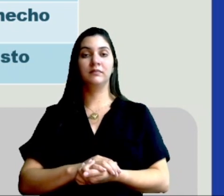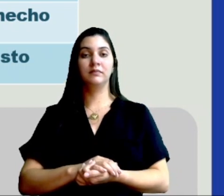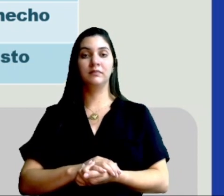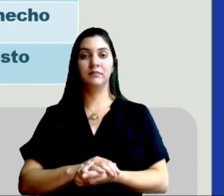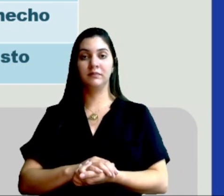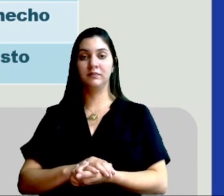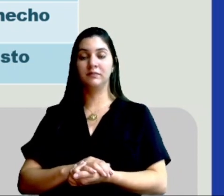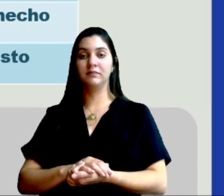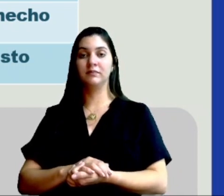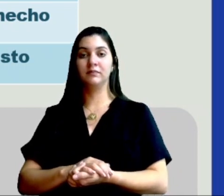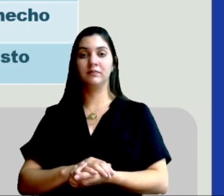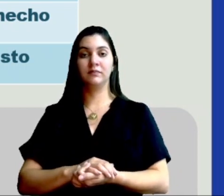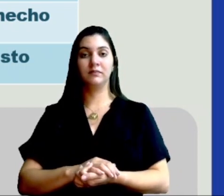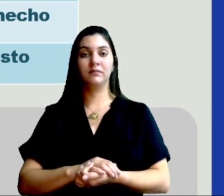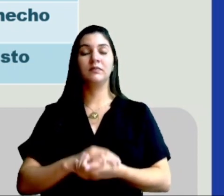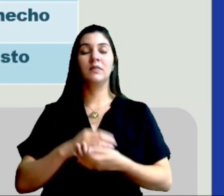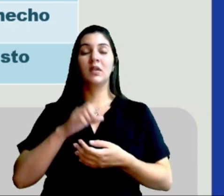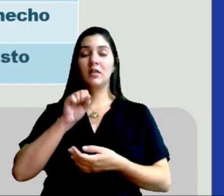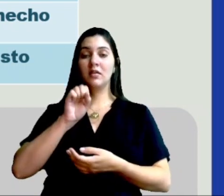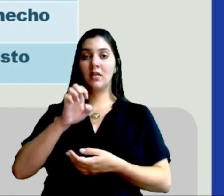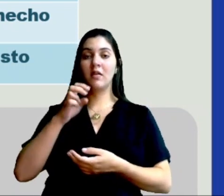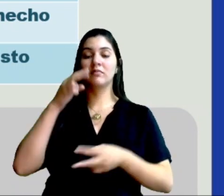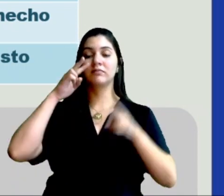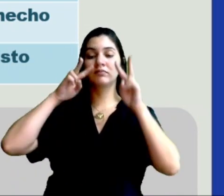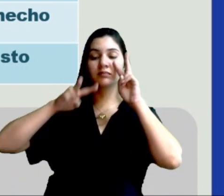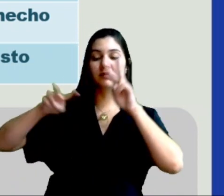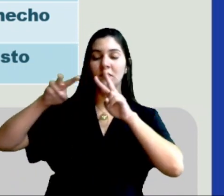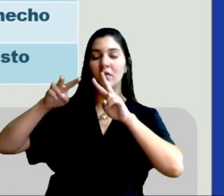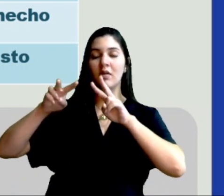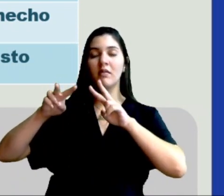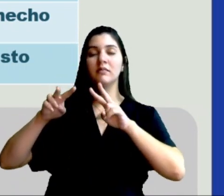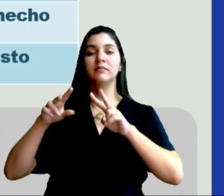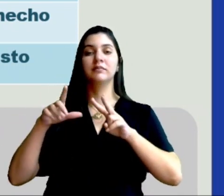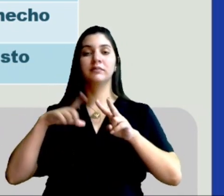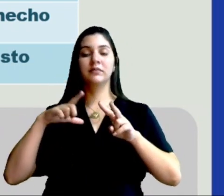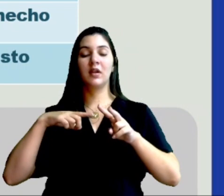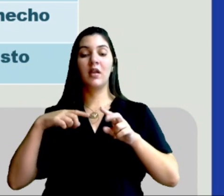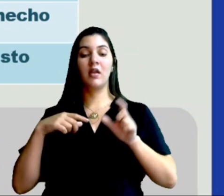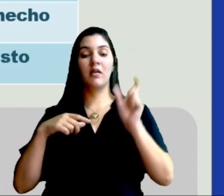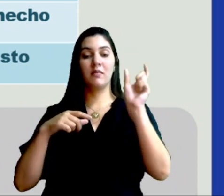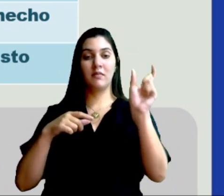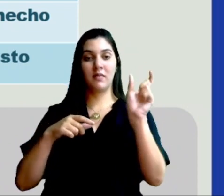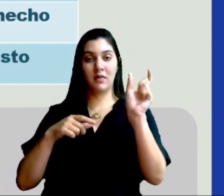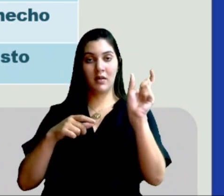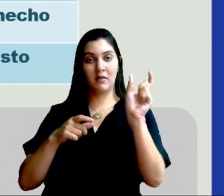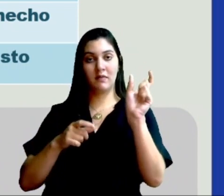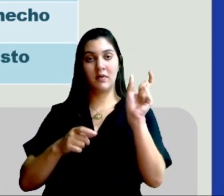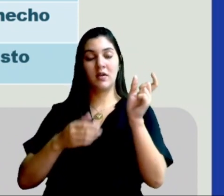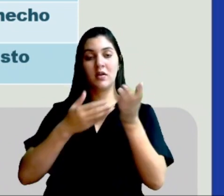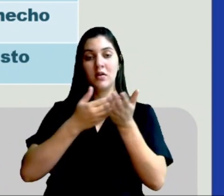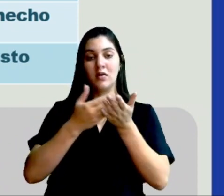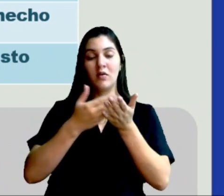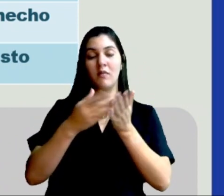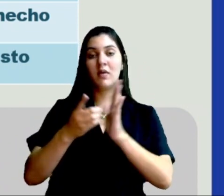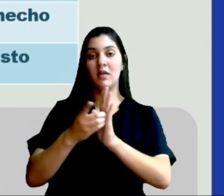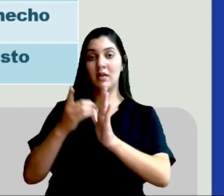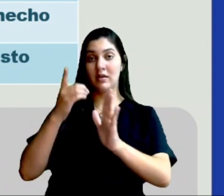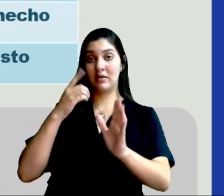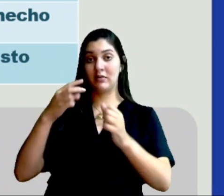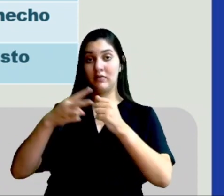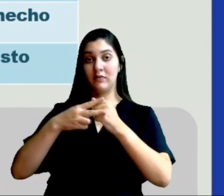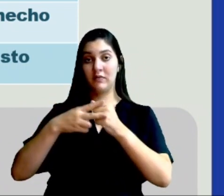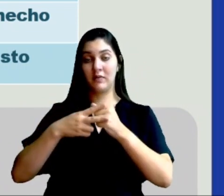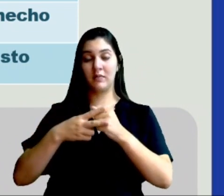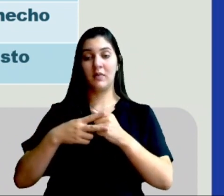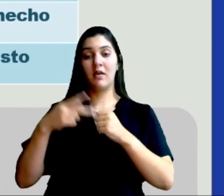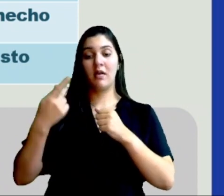Prever, previsto. Então, se vocês observarem, o prefixo, que é a partezinha que vem antes do